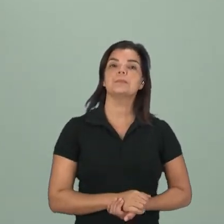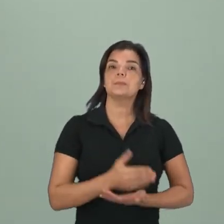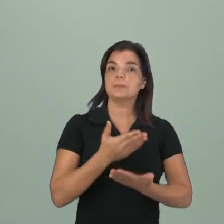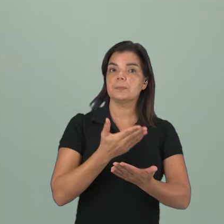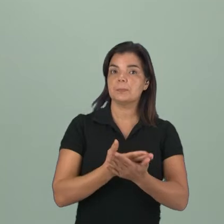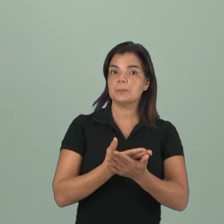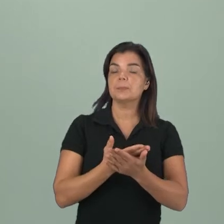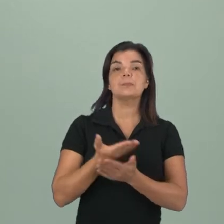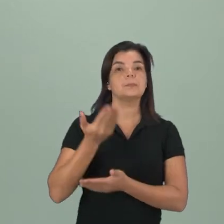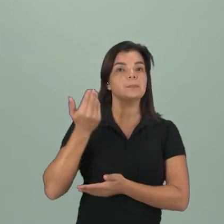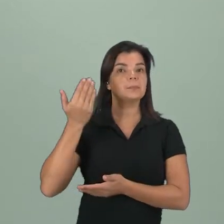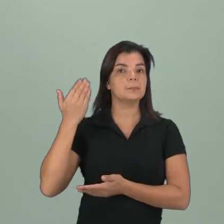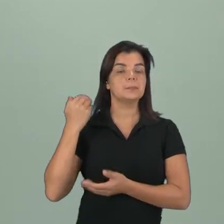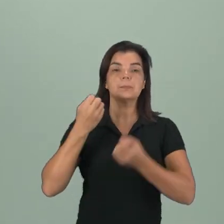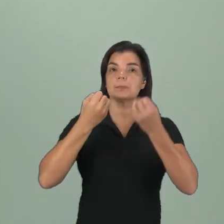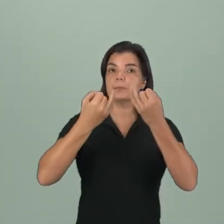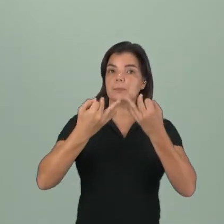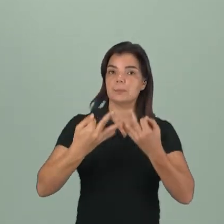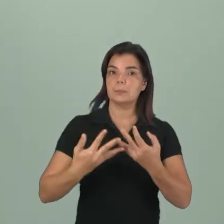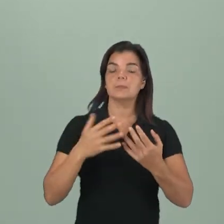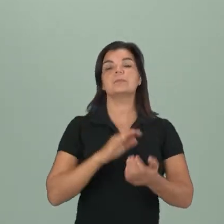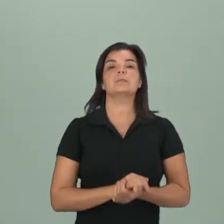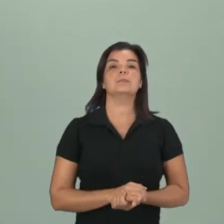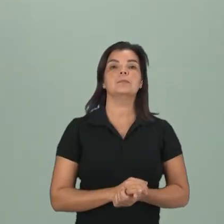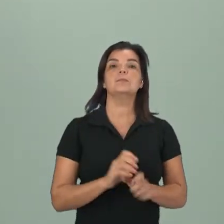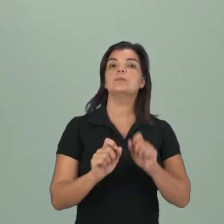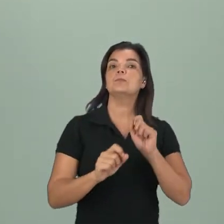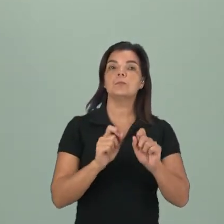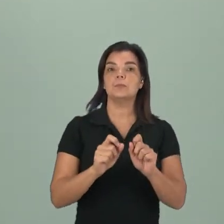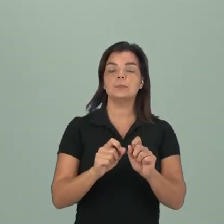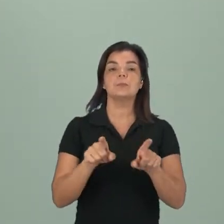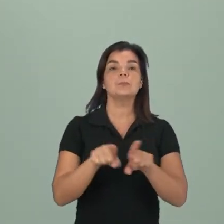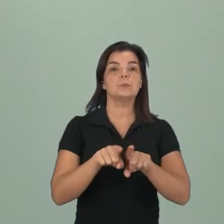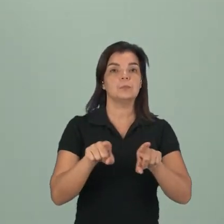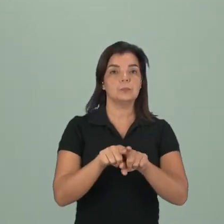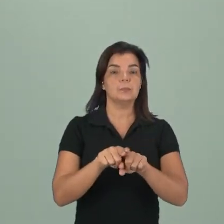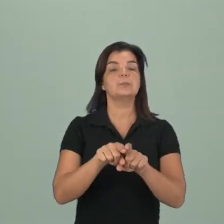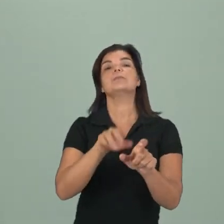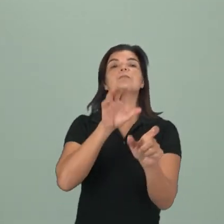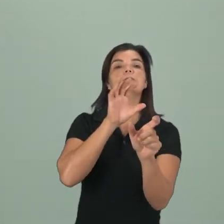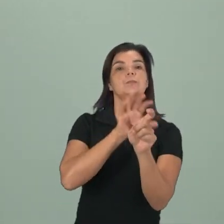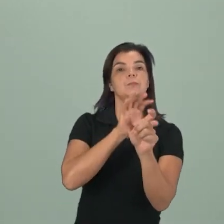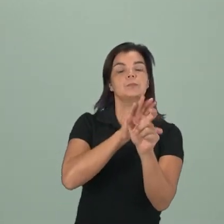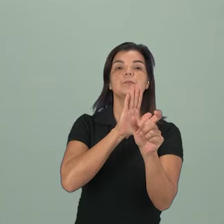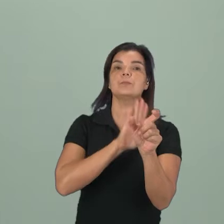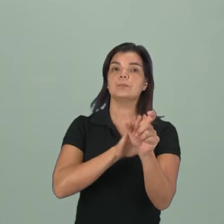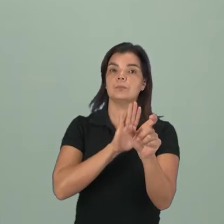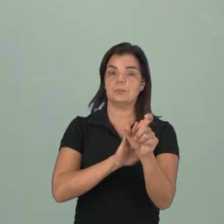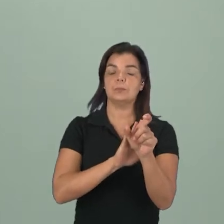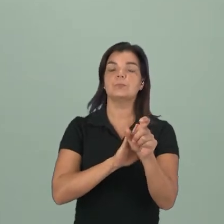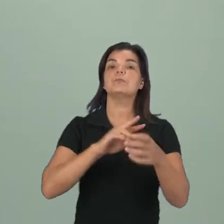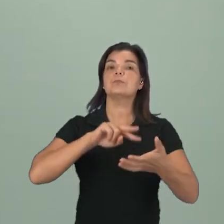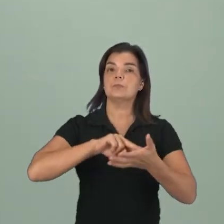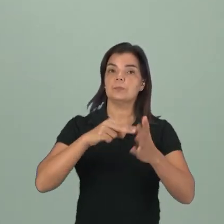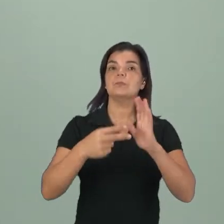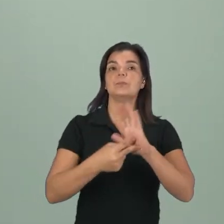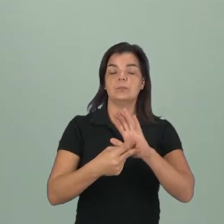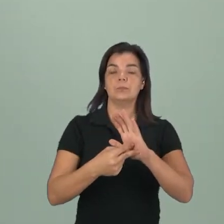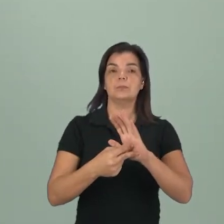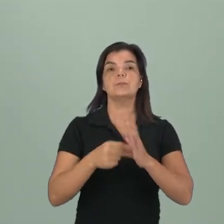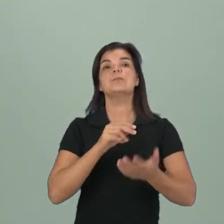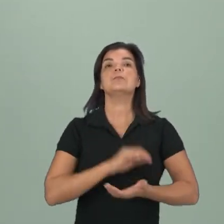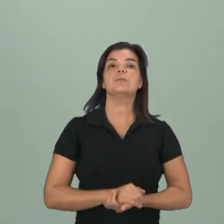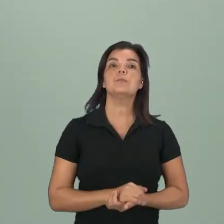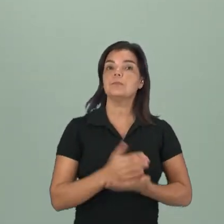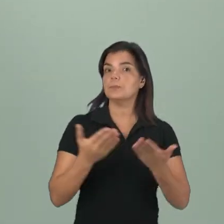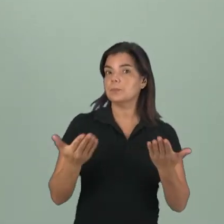aula anterior, nós falamos sobre conotação e denotação. Falamos sobre sentido denotativo e